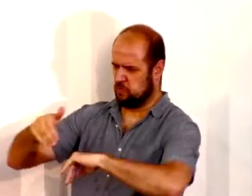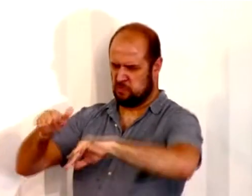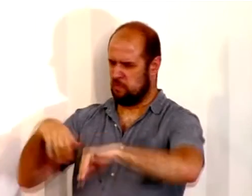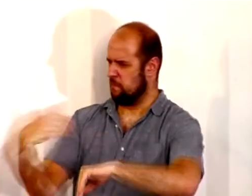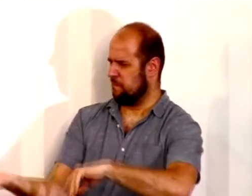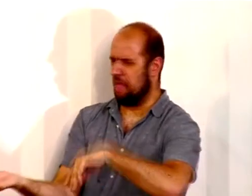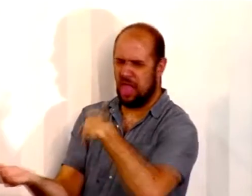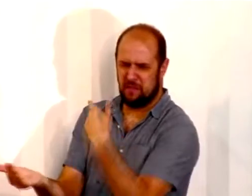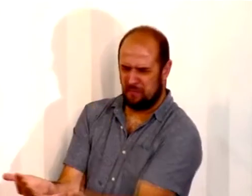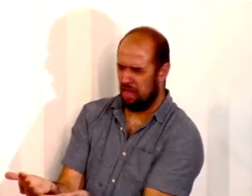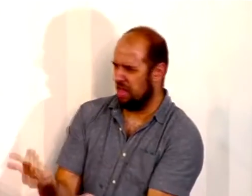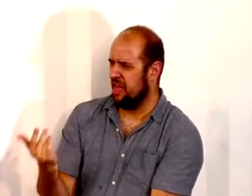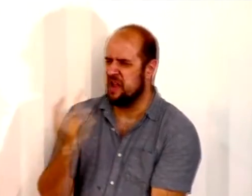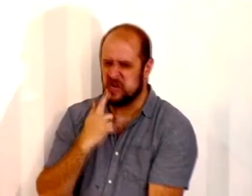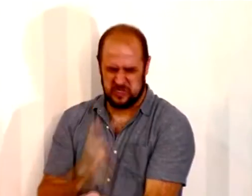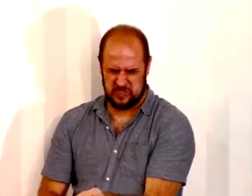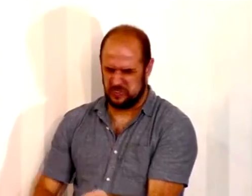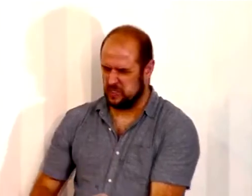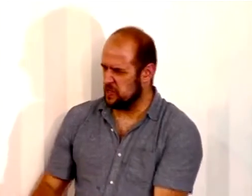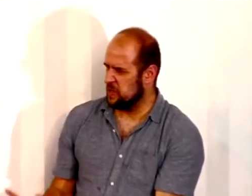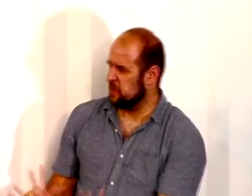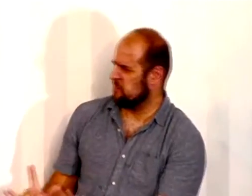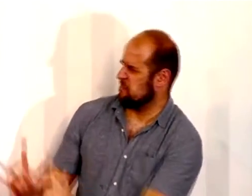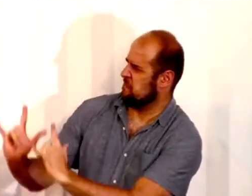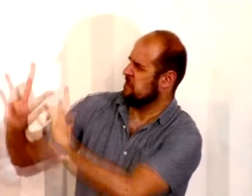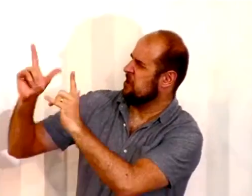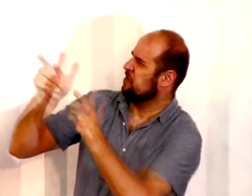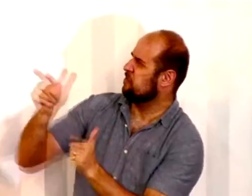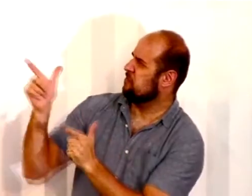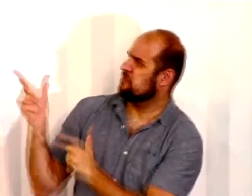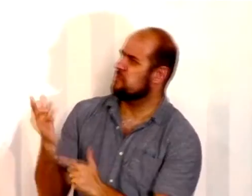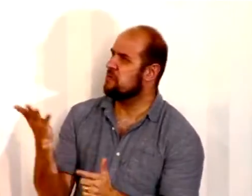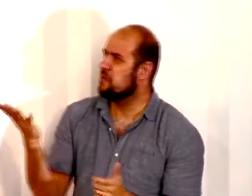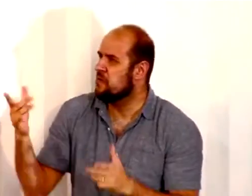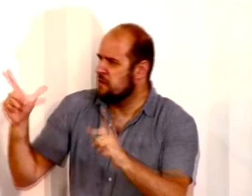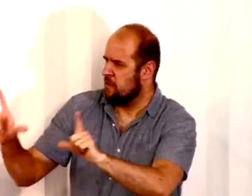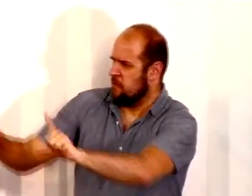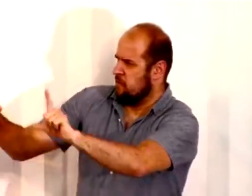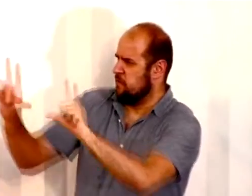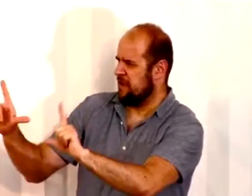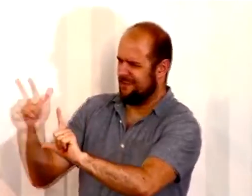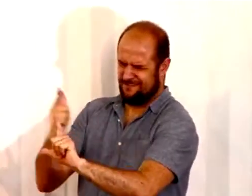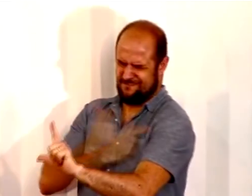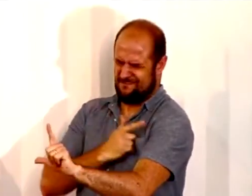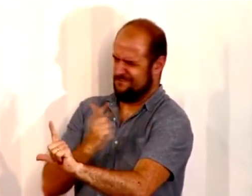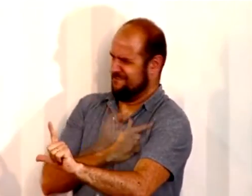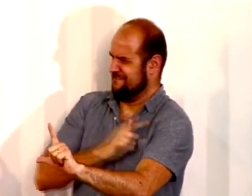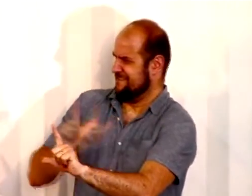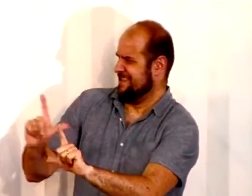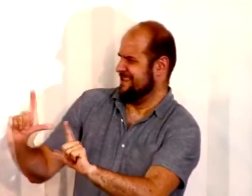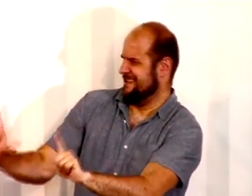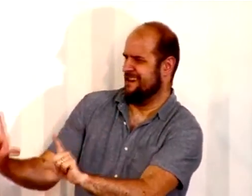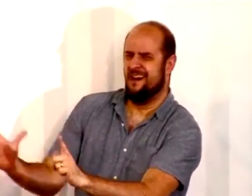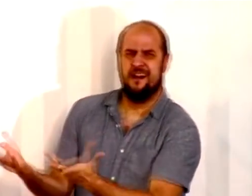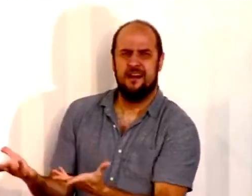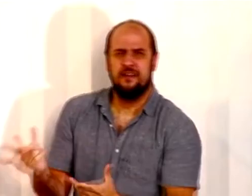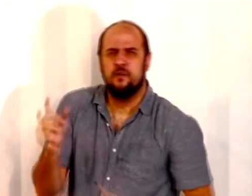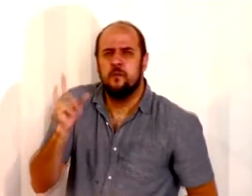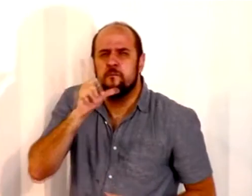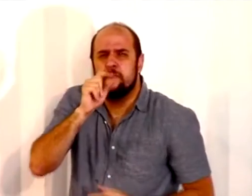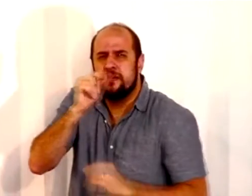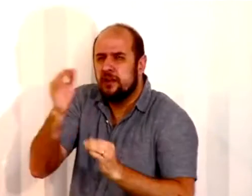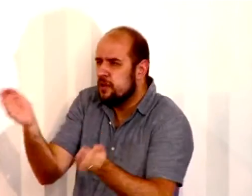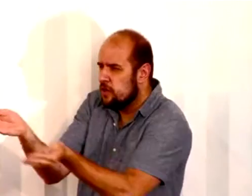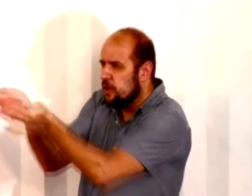chão, árvores derrubadas, prédios todos cheios de tiro, e de repente, assim, num tronco feio, um ninho de passarinho,